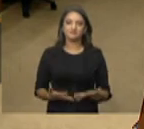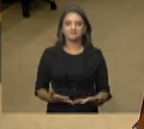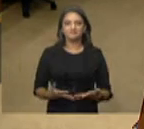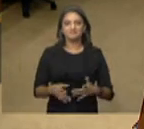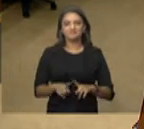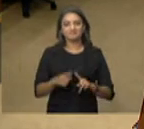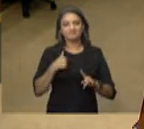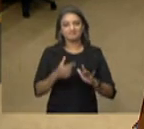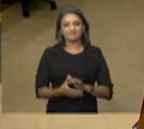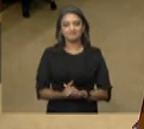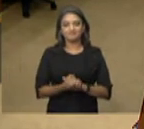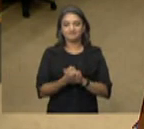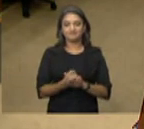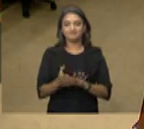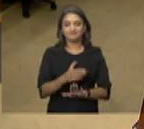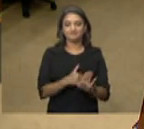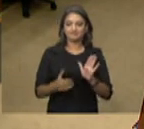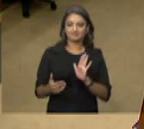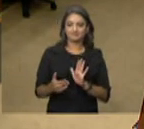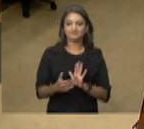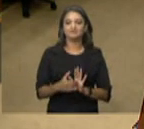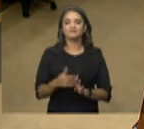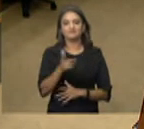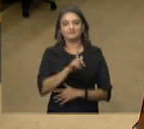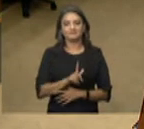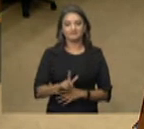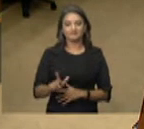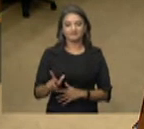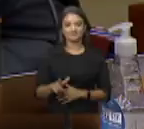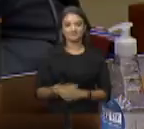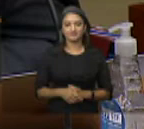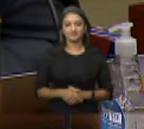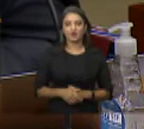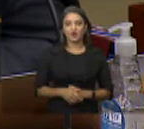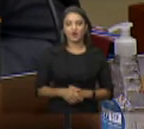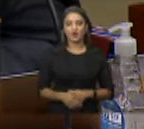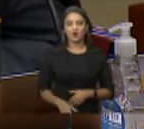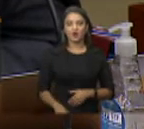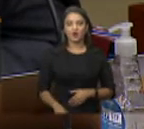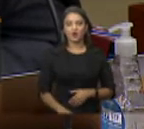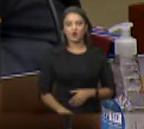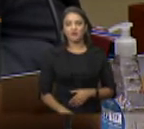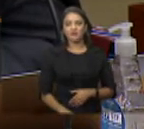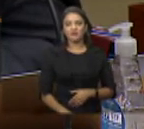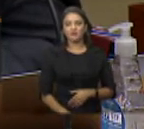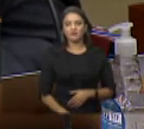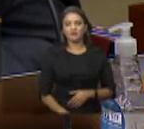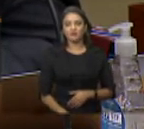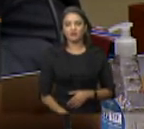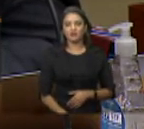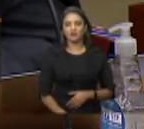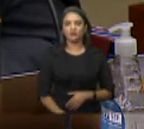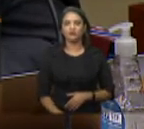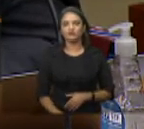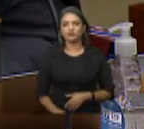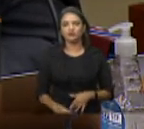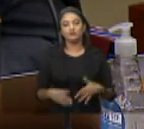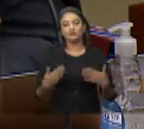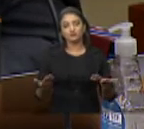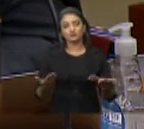saudação a todos renovando os cumprimentos especial relator Ministro Luiz fux e